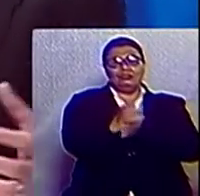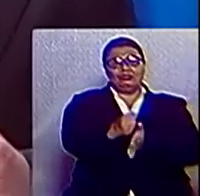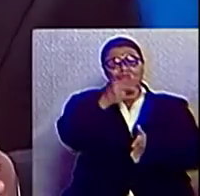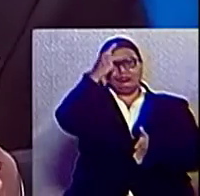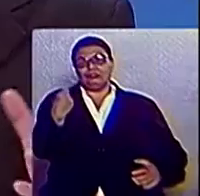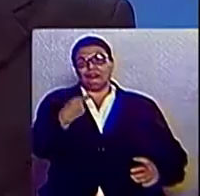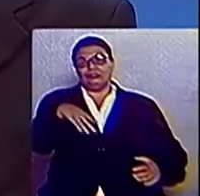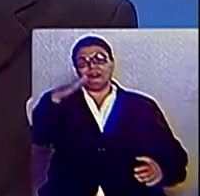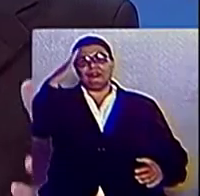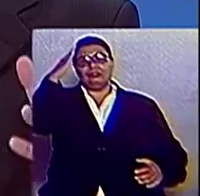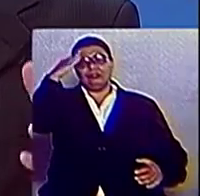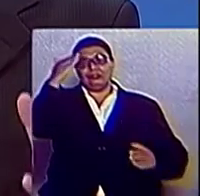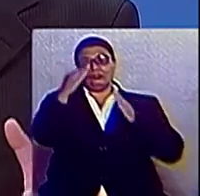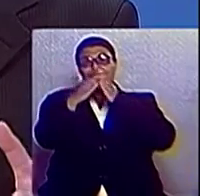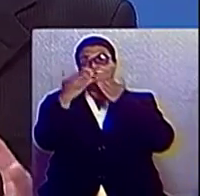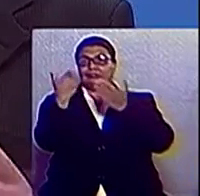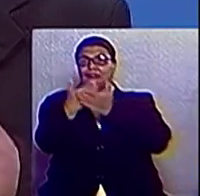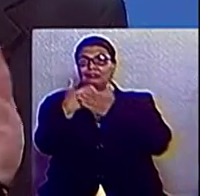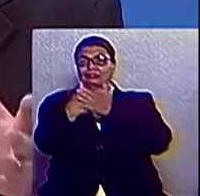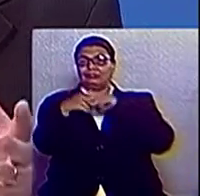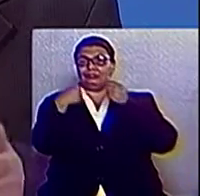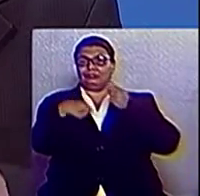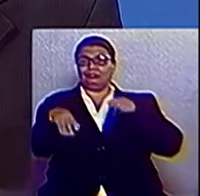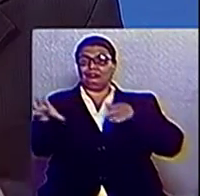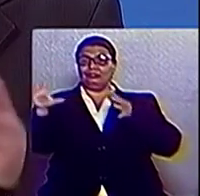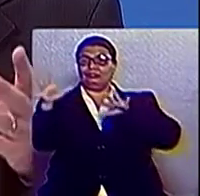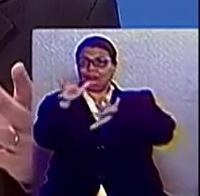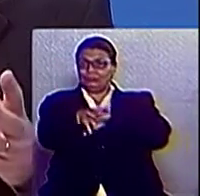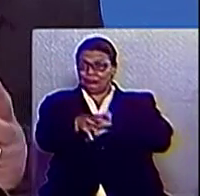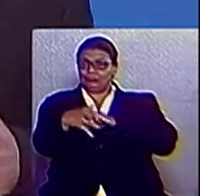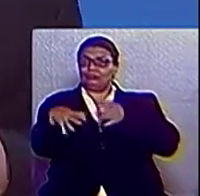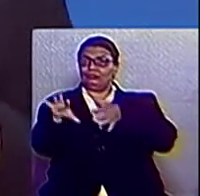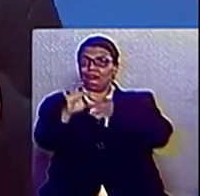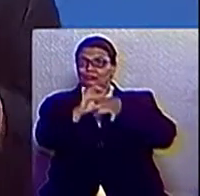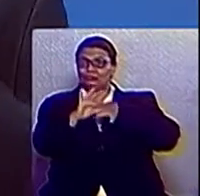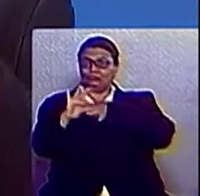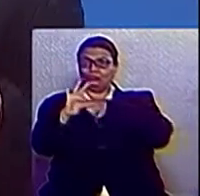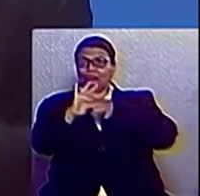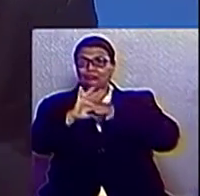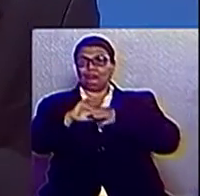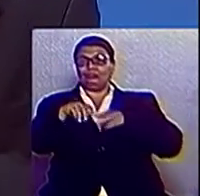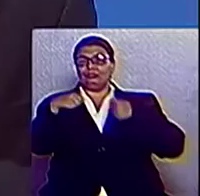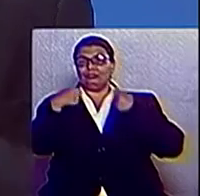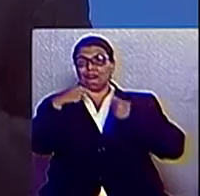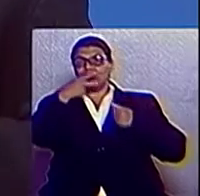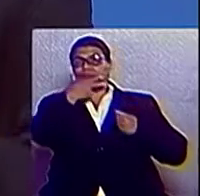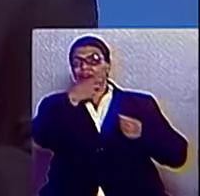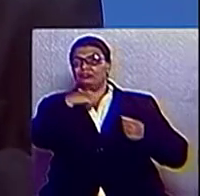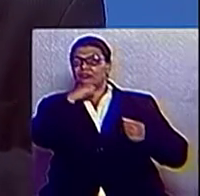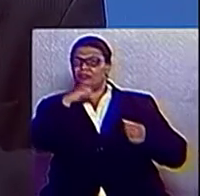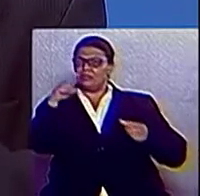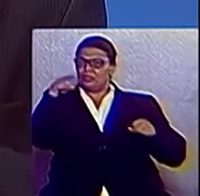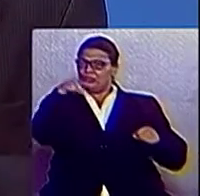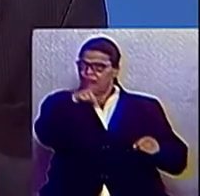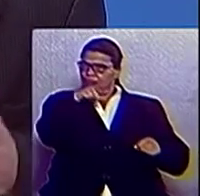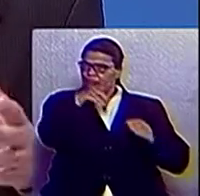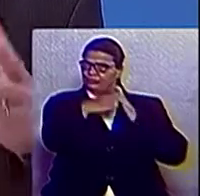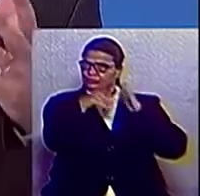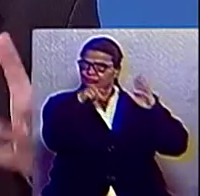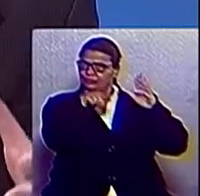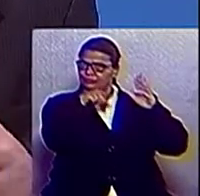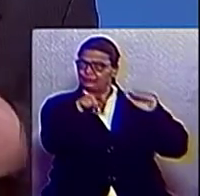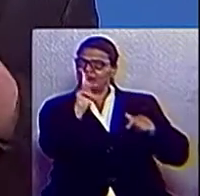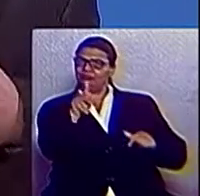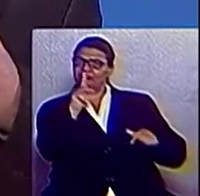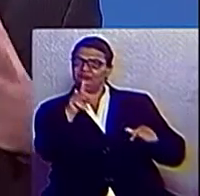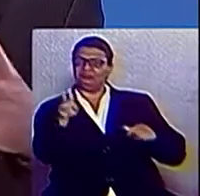a trabalhar, A escola tem que ser mais participativa, ela tem que ter o pai lá dentro. E não é só no final de semana, o pai tem